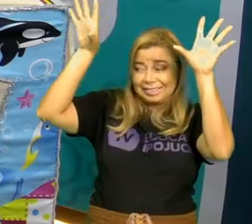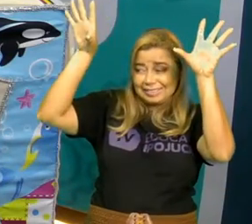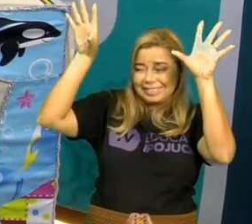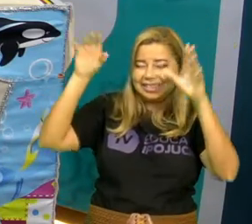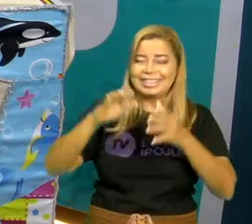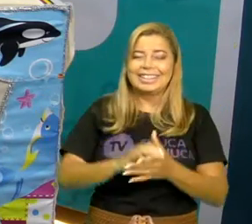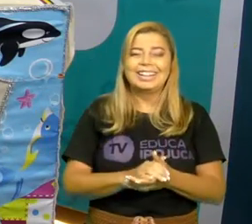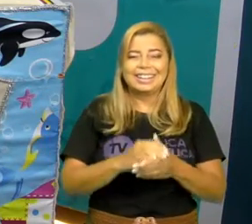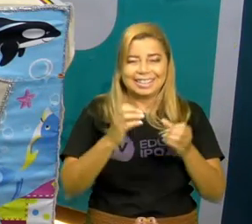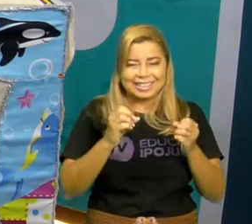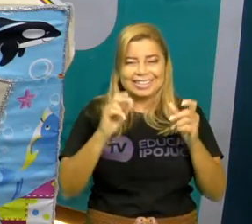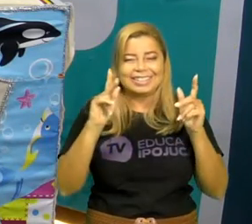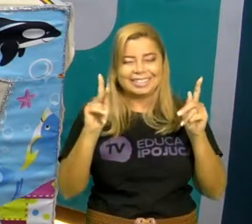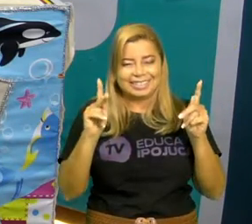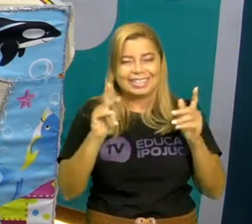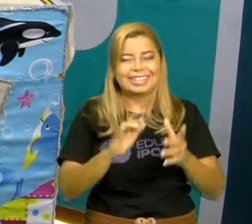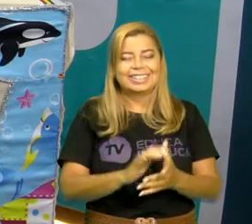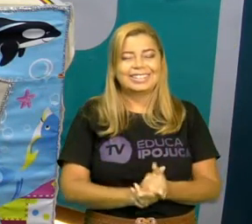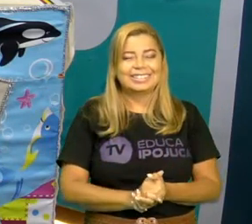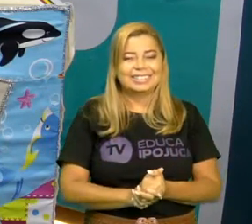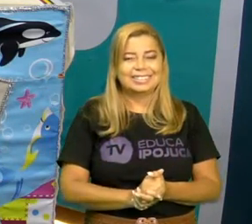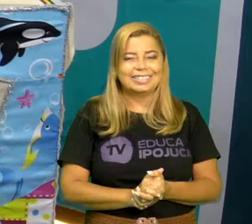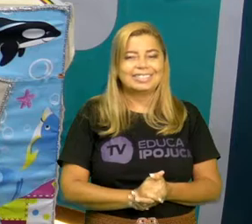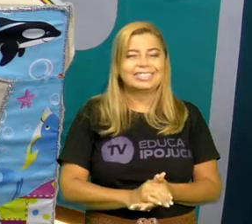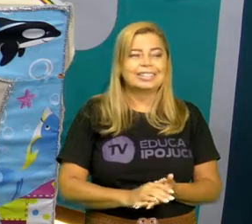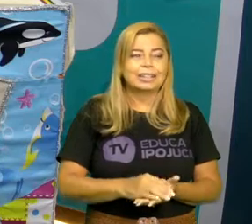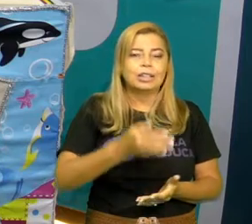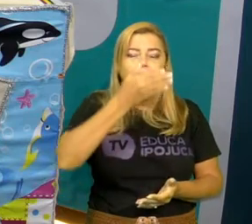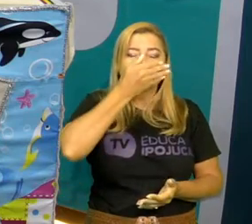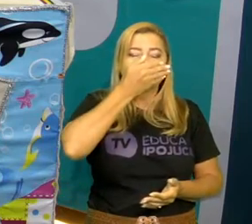Chocolate! Chocolate, tá, gente? Então, ó,